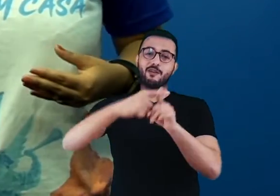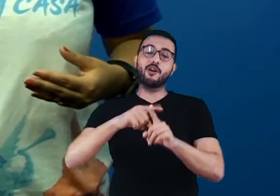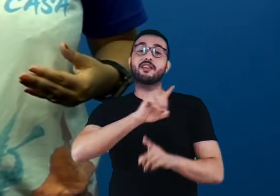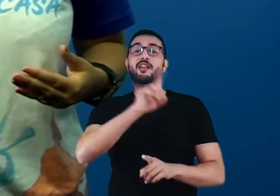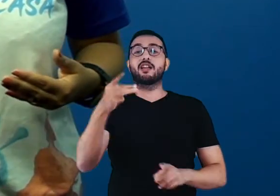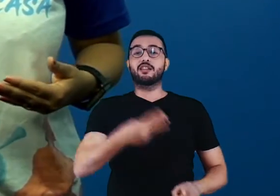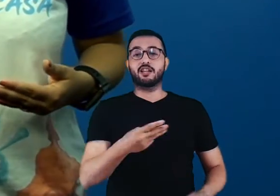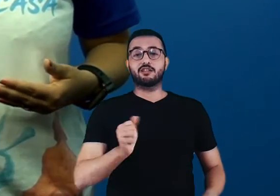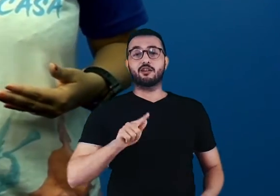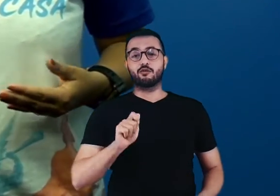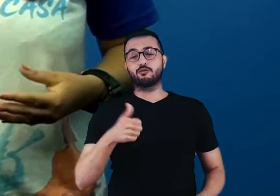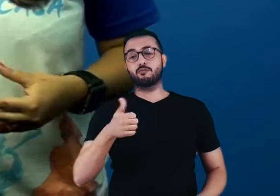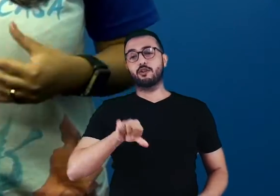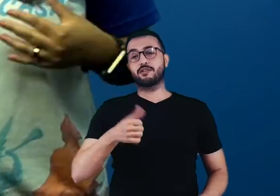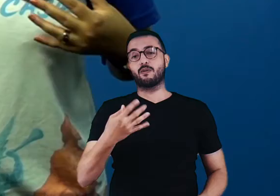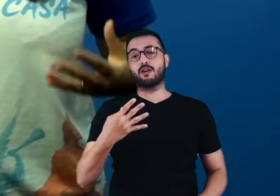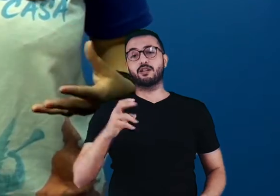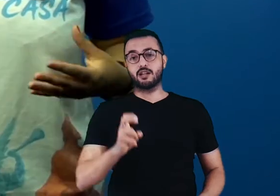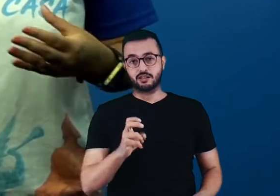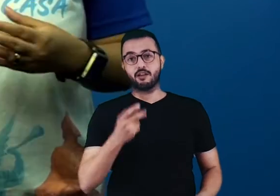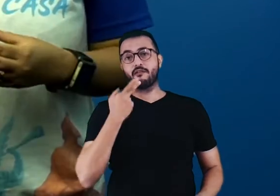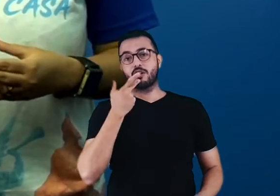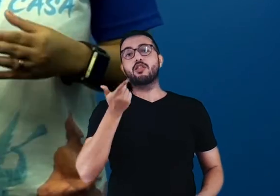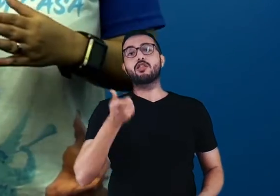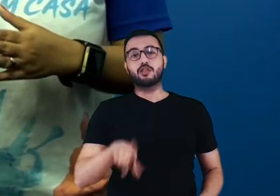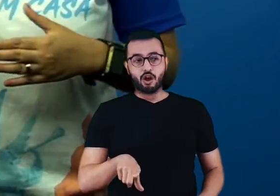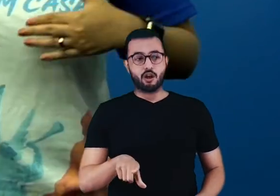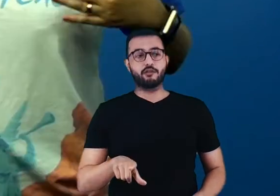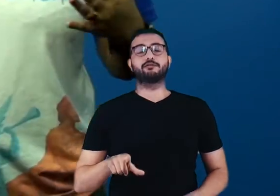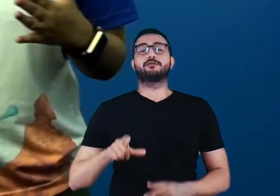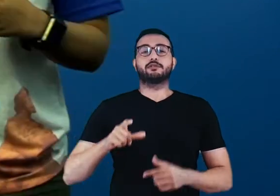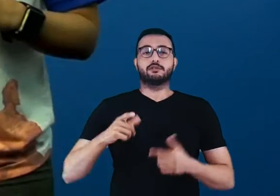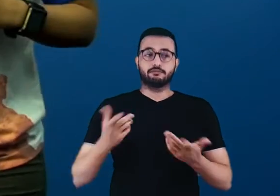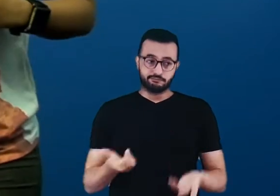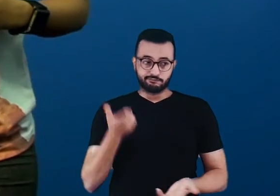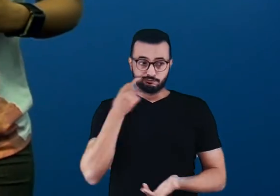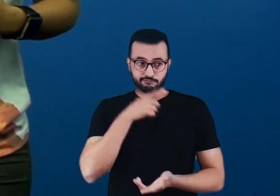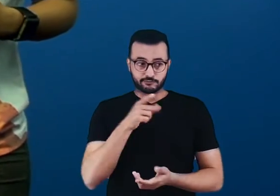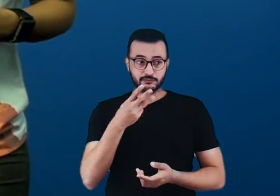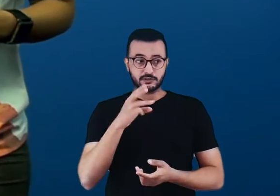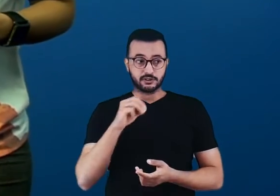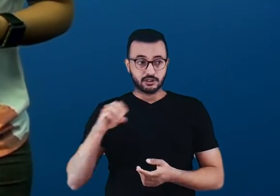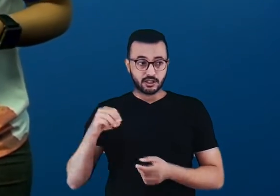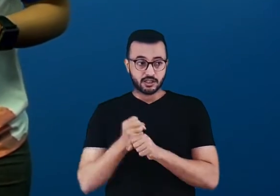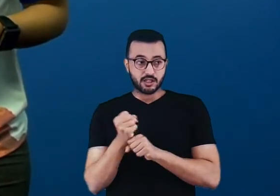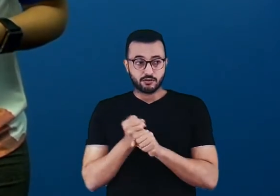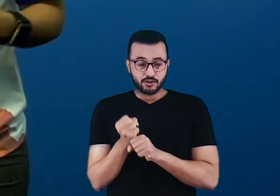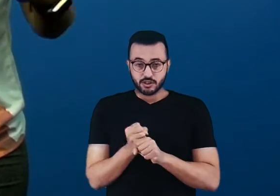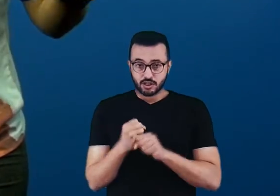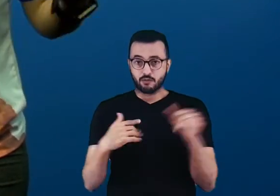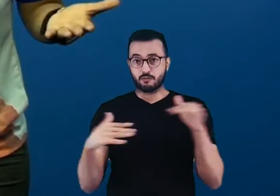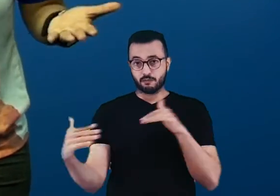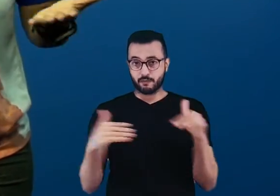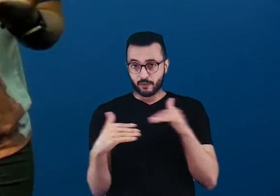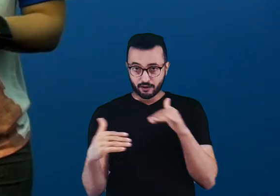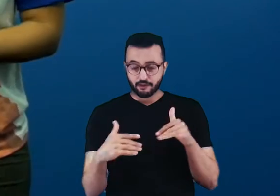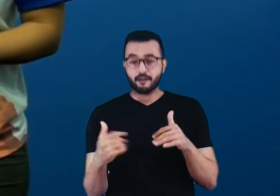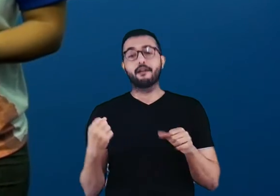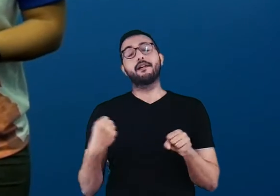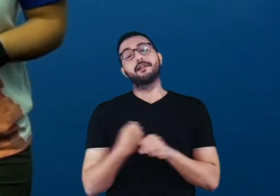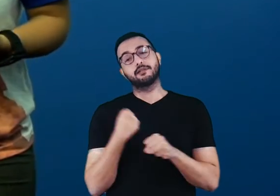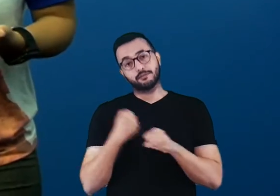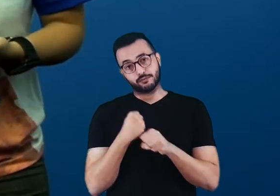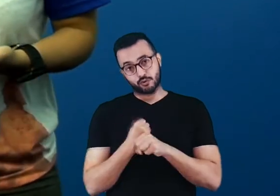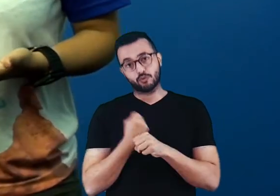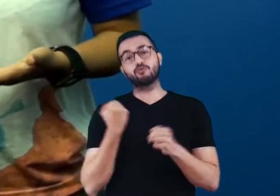de 1945, repito mais uma vez, né, quando se completou 300 anos da Batalha das Tabocas, foi construída